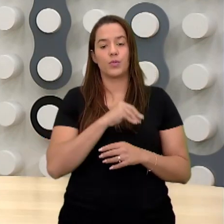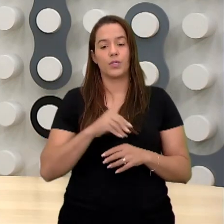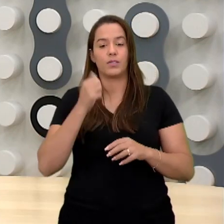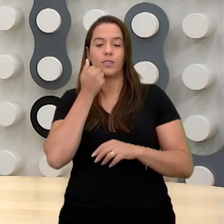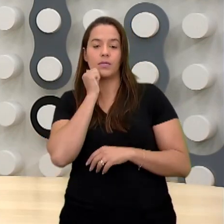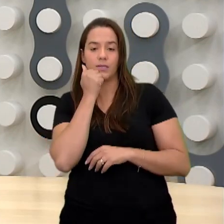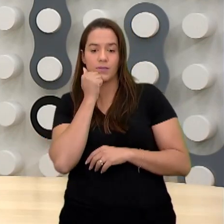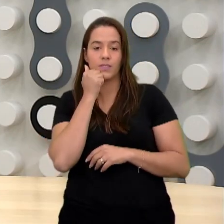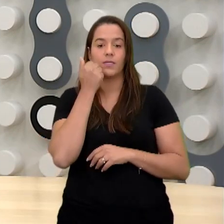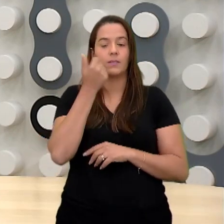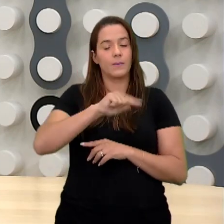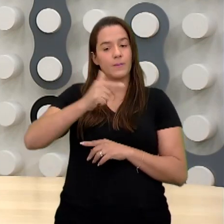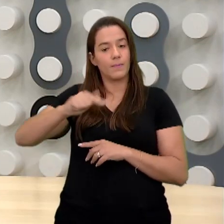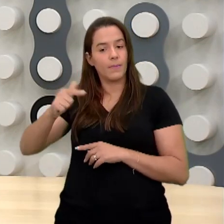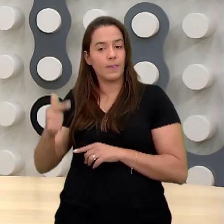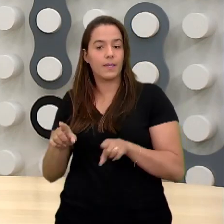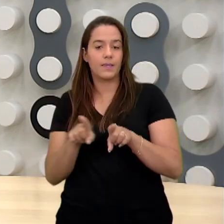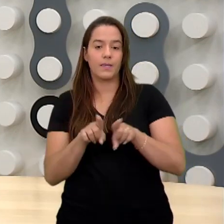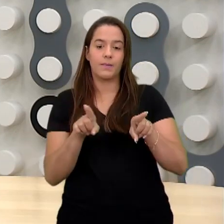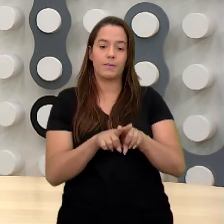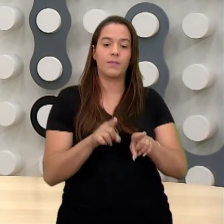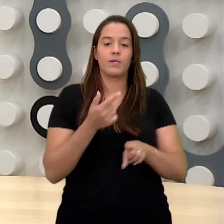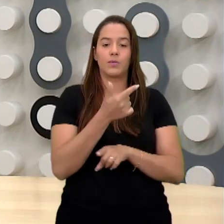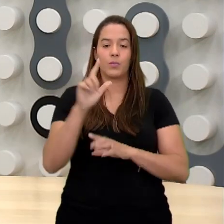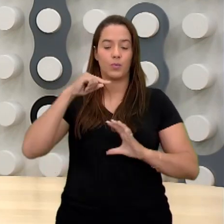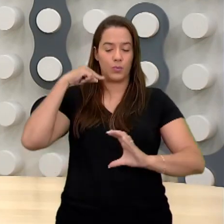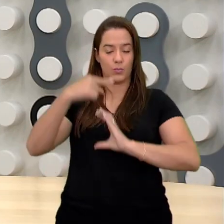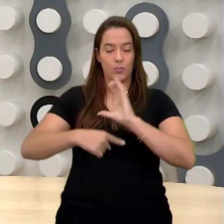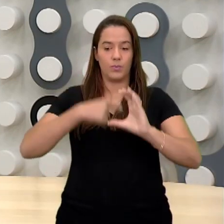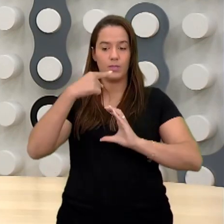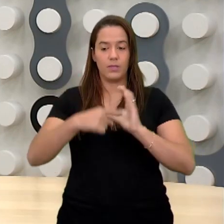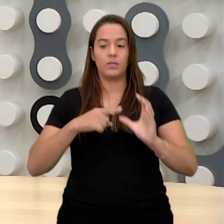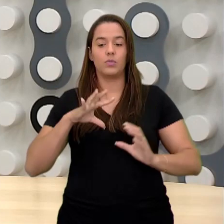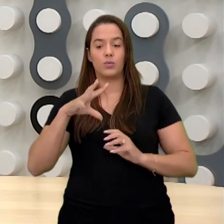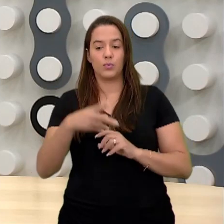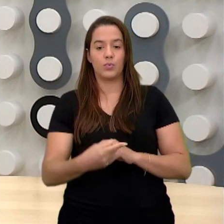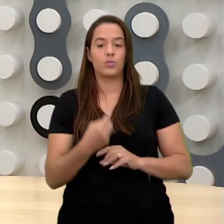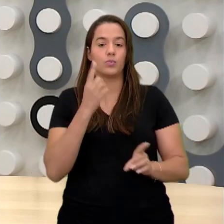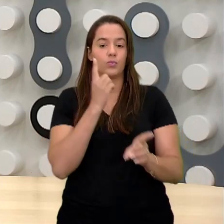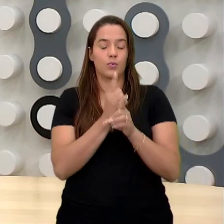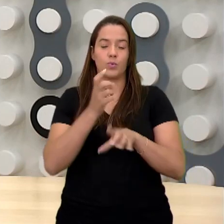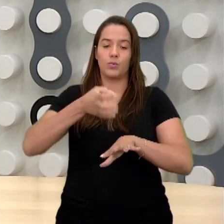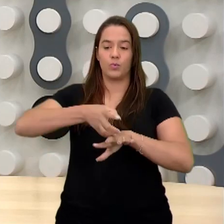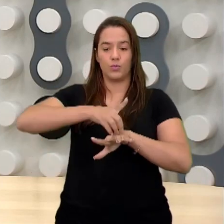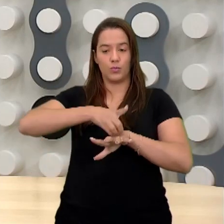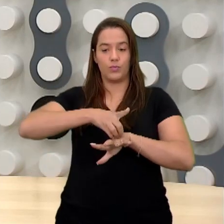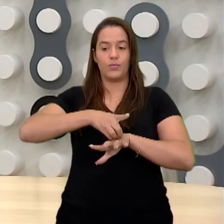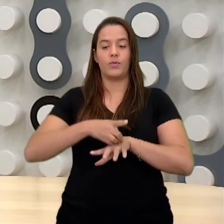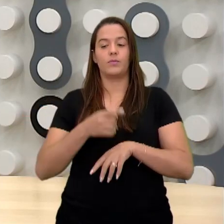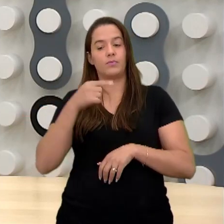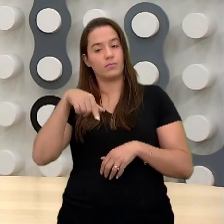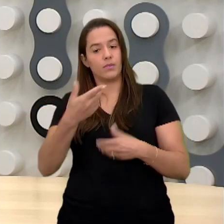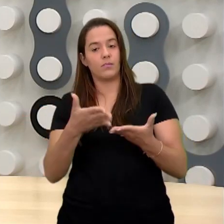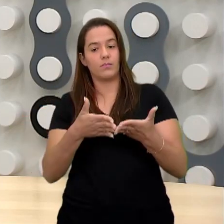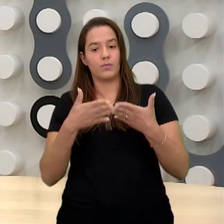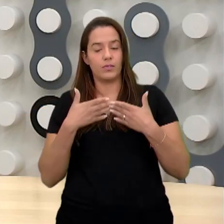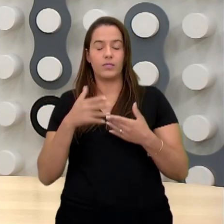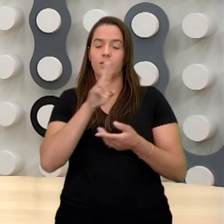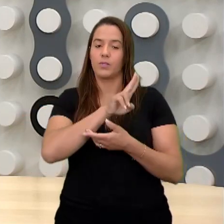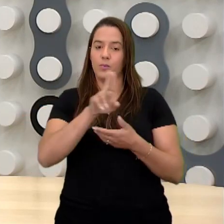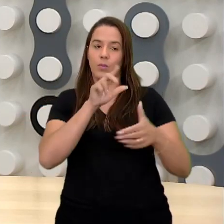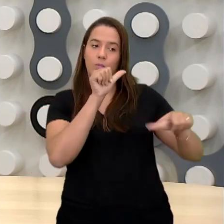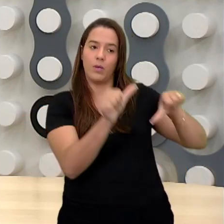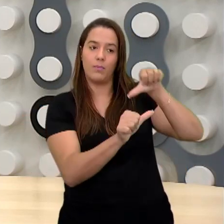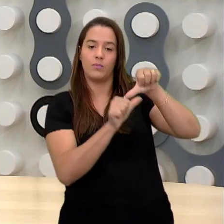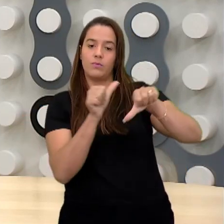ciência e muitas vezes da geologia do planeta, e logicamente com o encontro de fósseis. Por isso que se muda aí os nomes, e aí